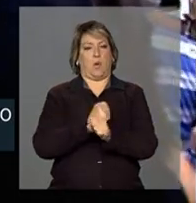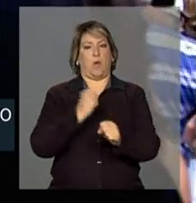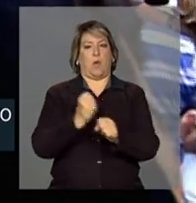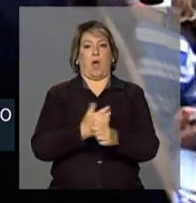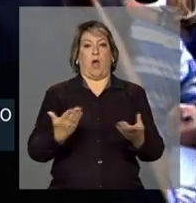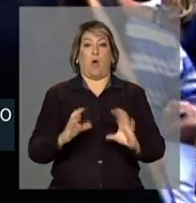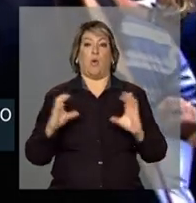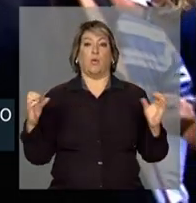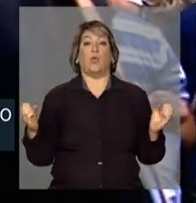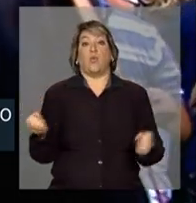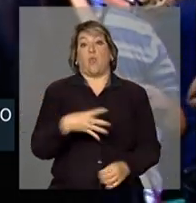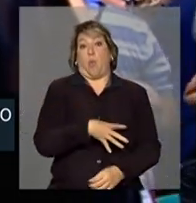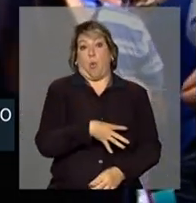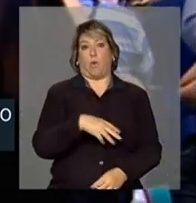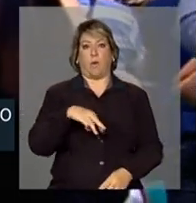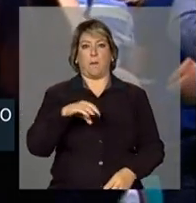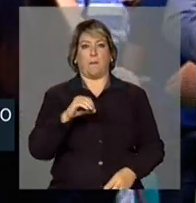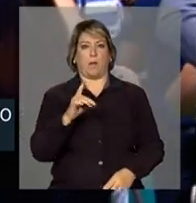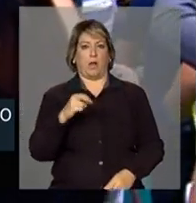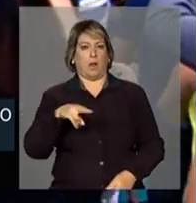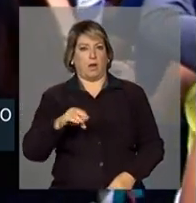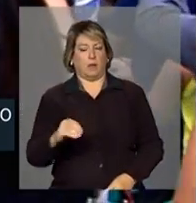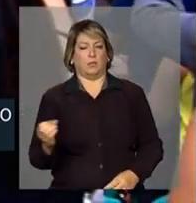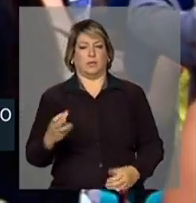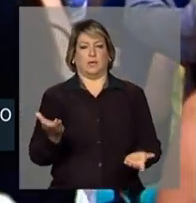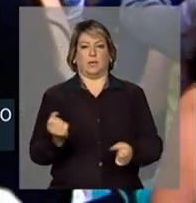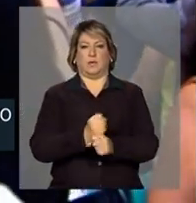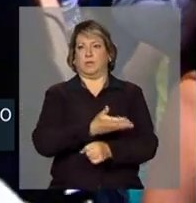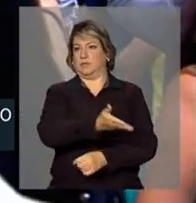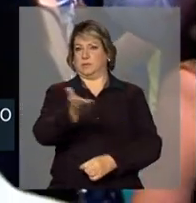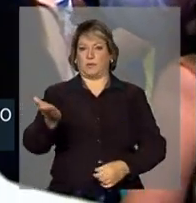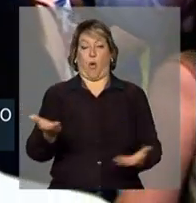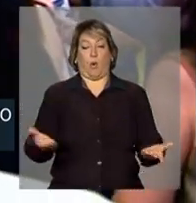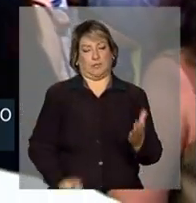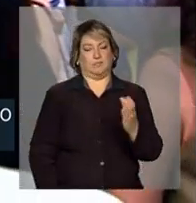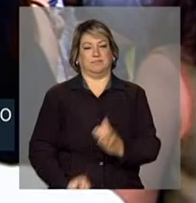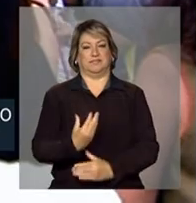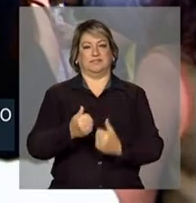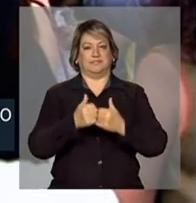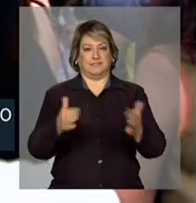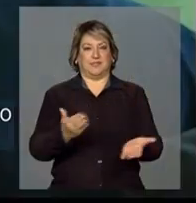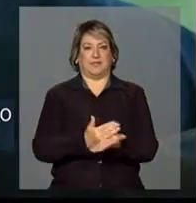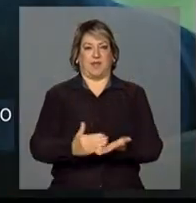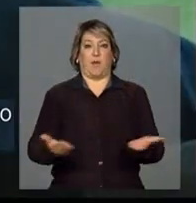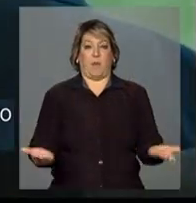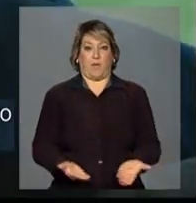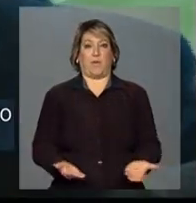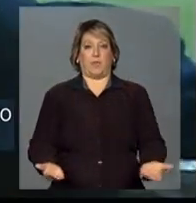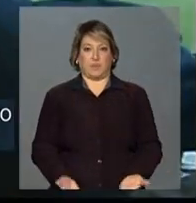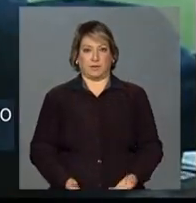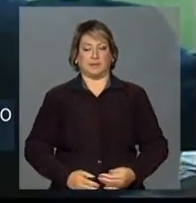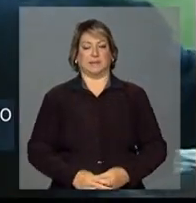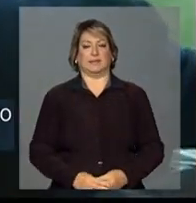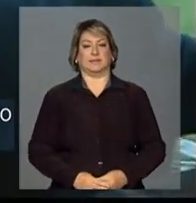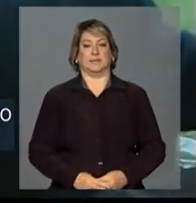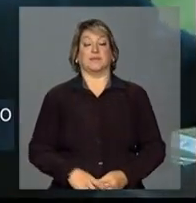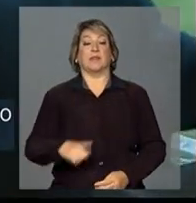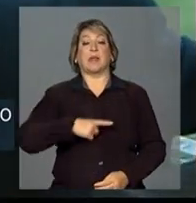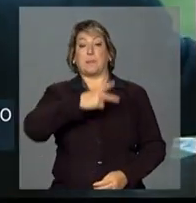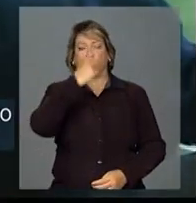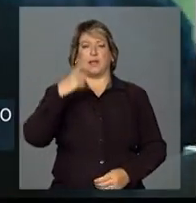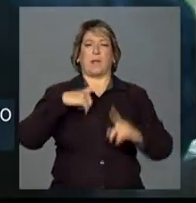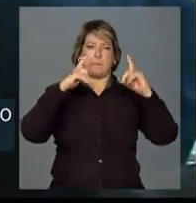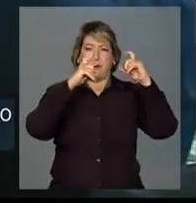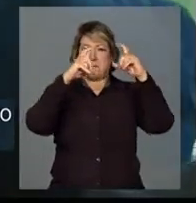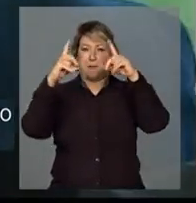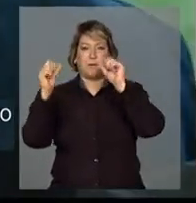novo nesse estádio, nessa arena que está sendo inaugurada. Vemos aí imagens das pessoas tirando